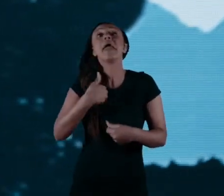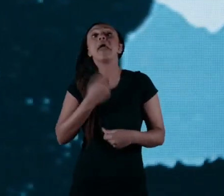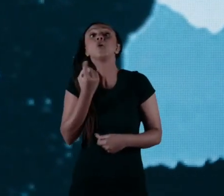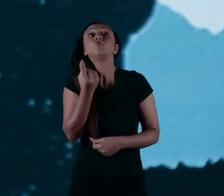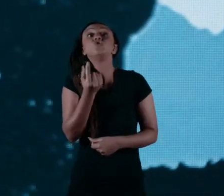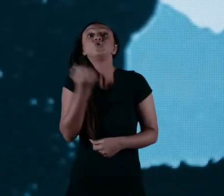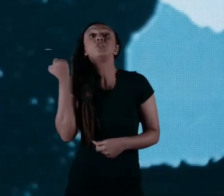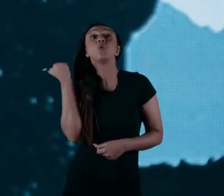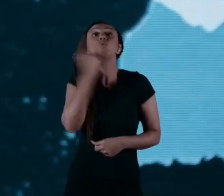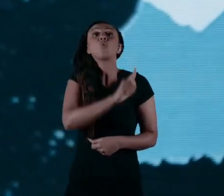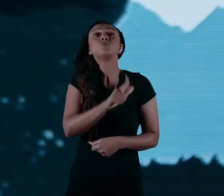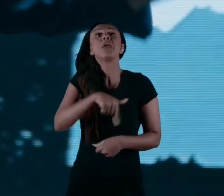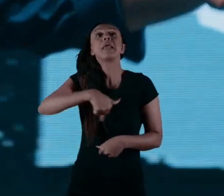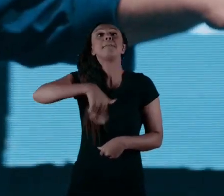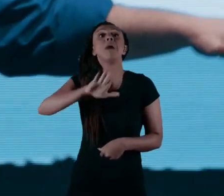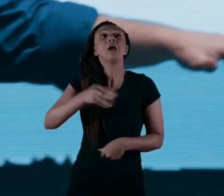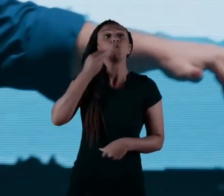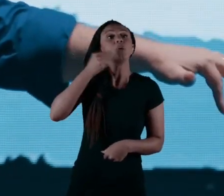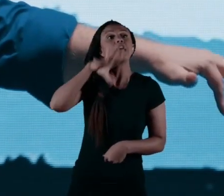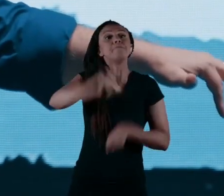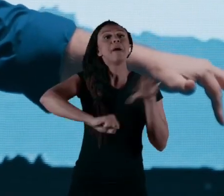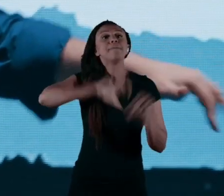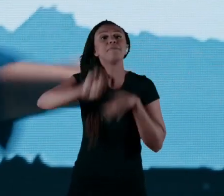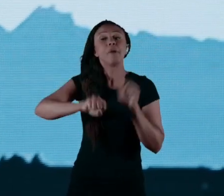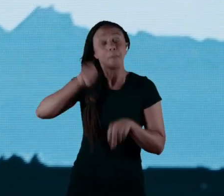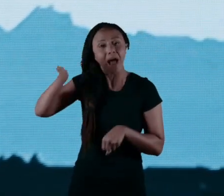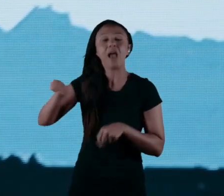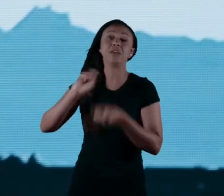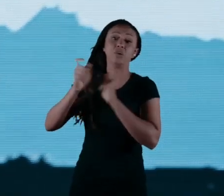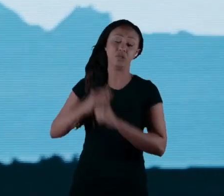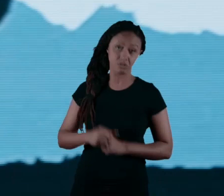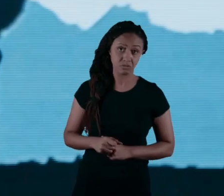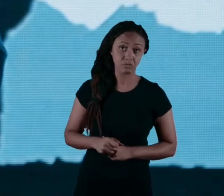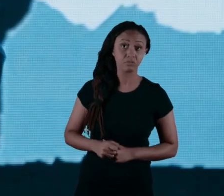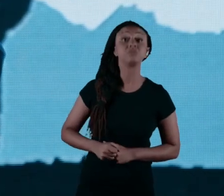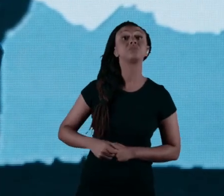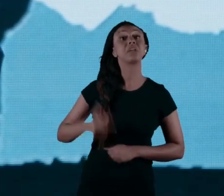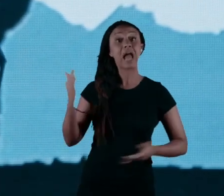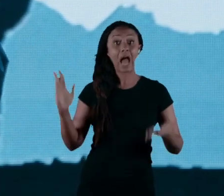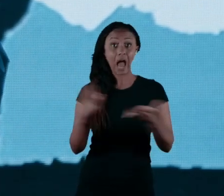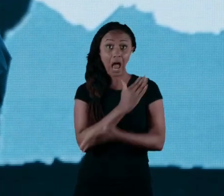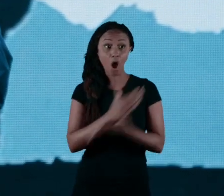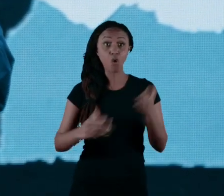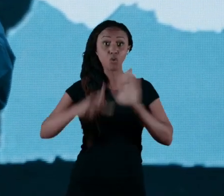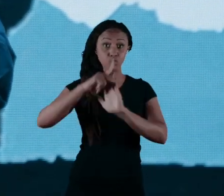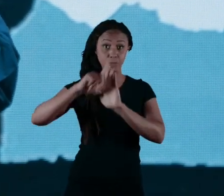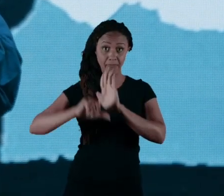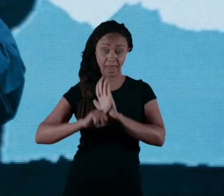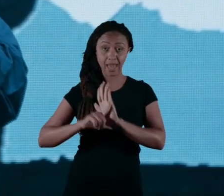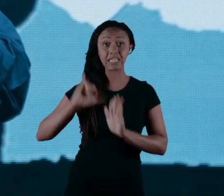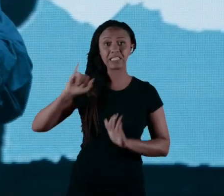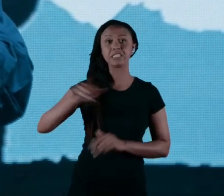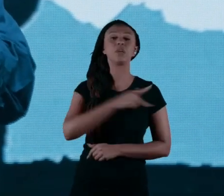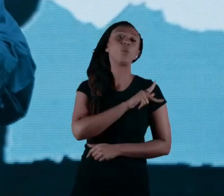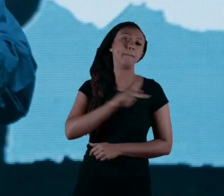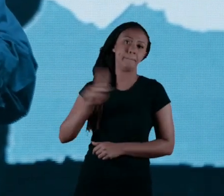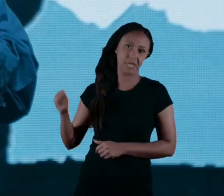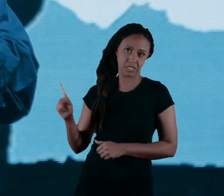ganhar mais poder ou perder poder. Tanto é que existem projetos que, num mandato, quando o presidente